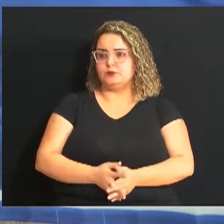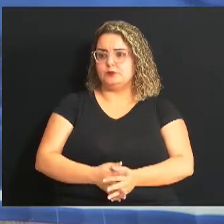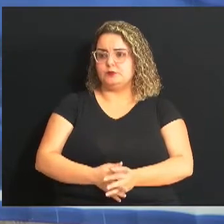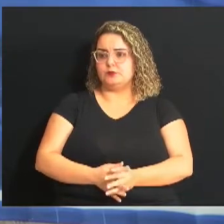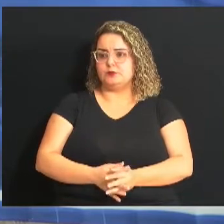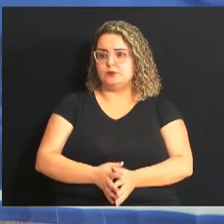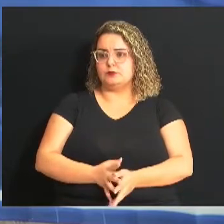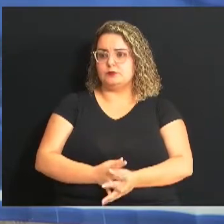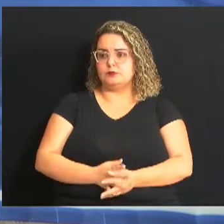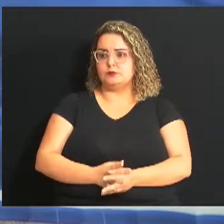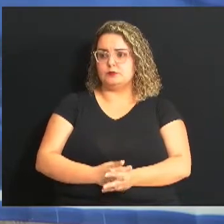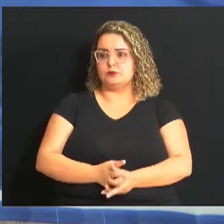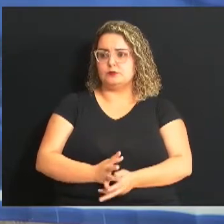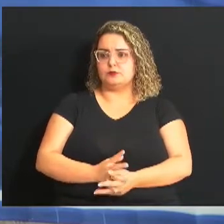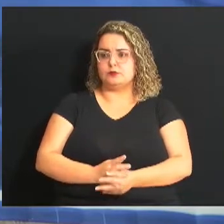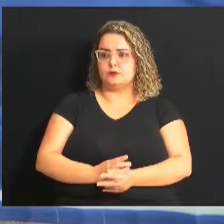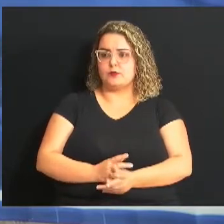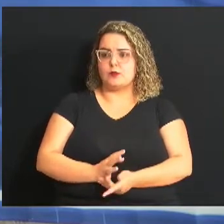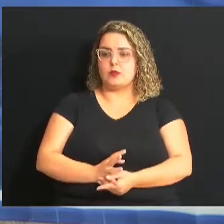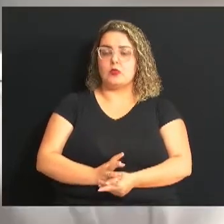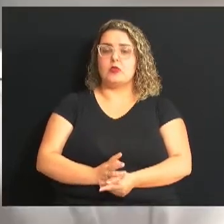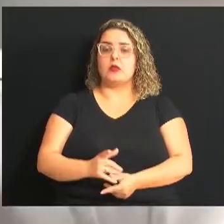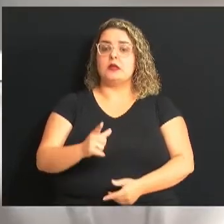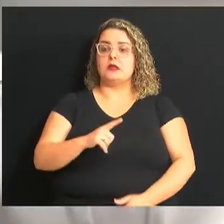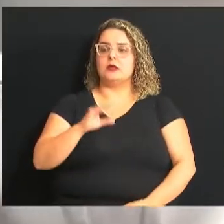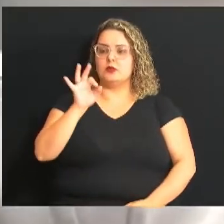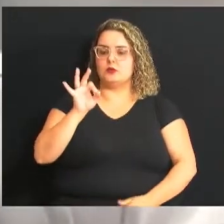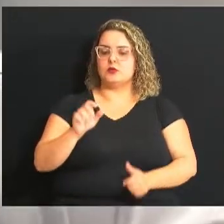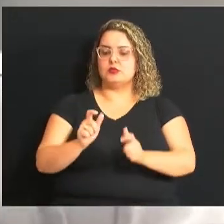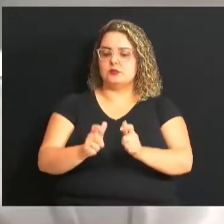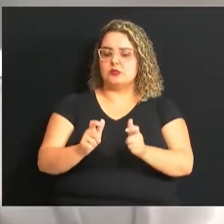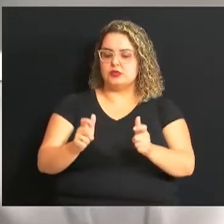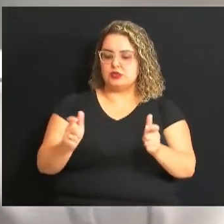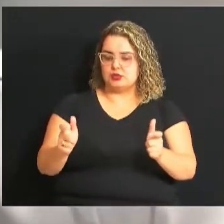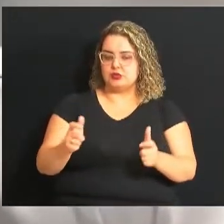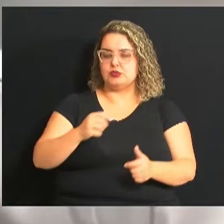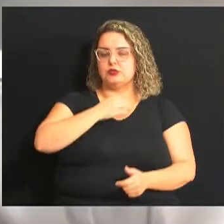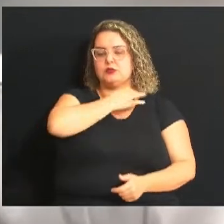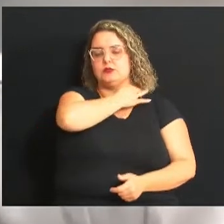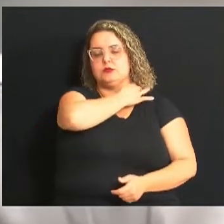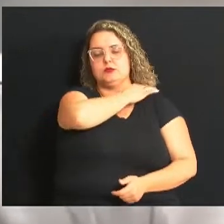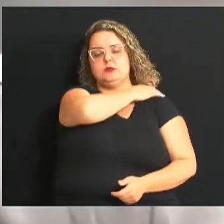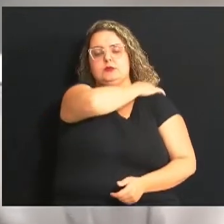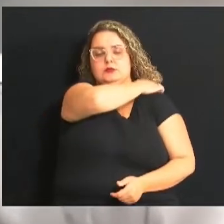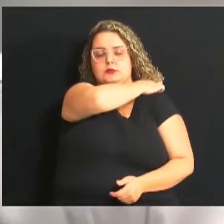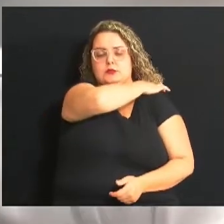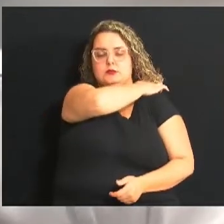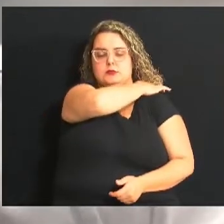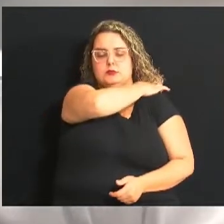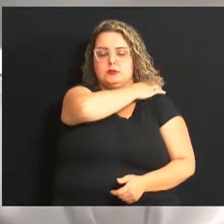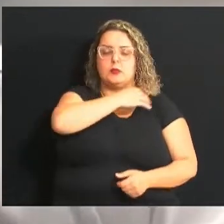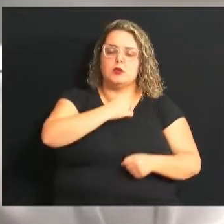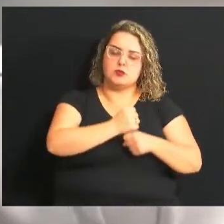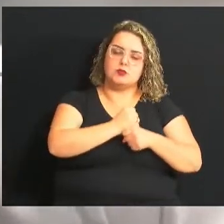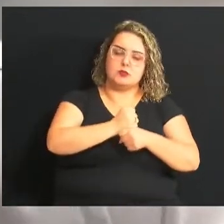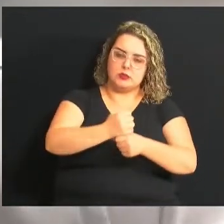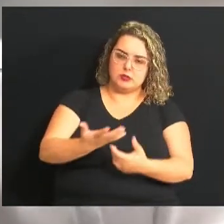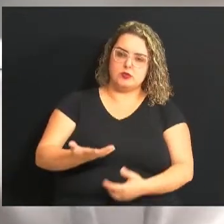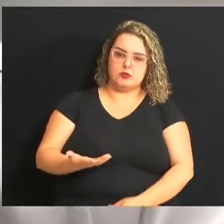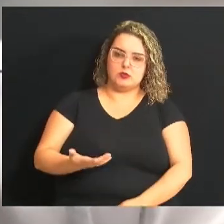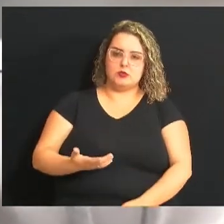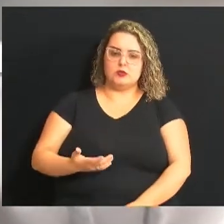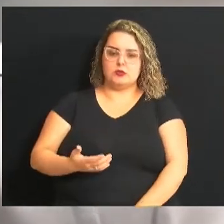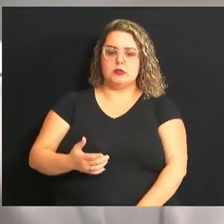Existe um aumento da incidência da obesidade com os anos. Cada vez mais nós temos